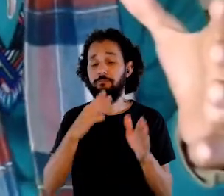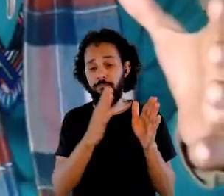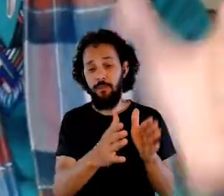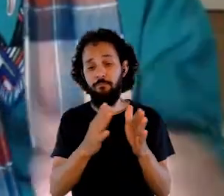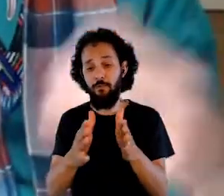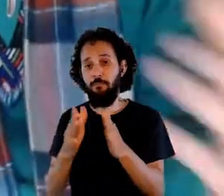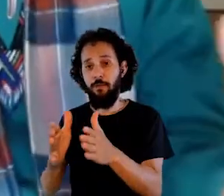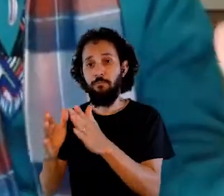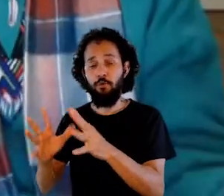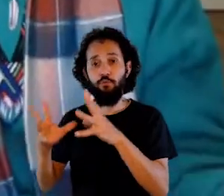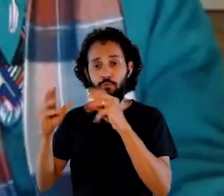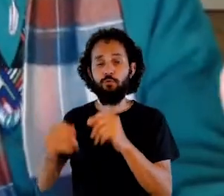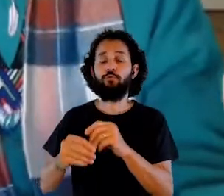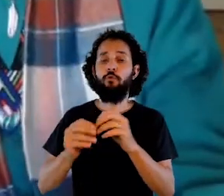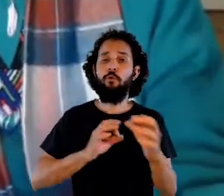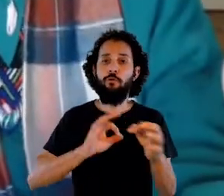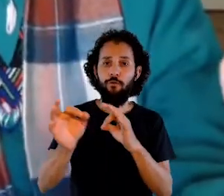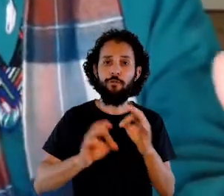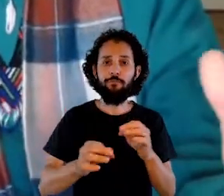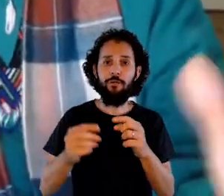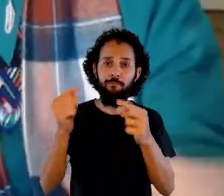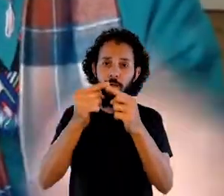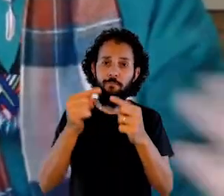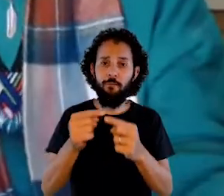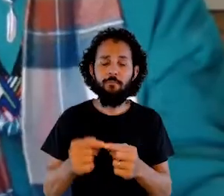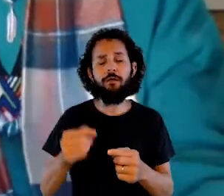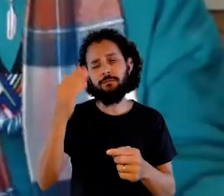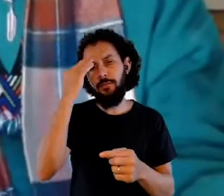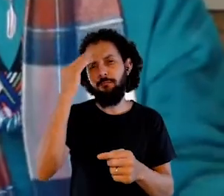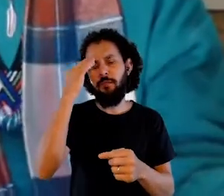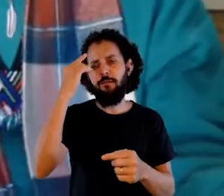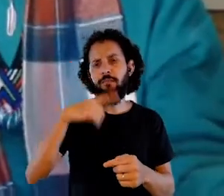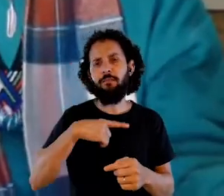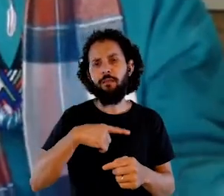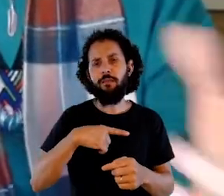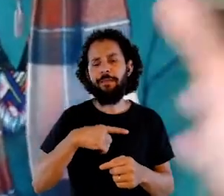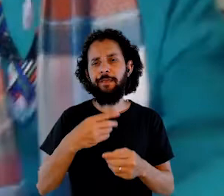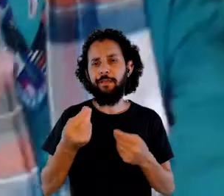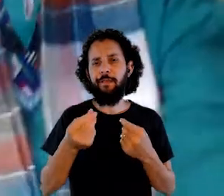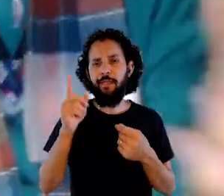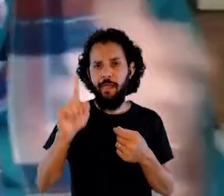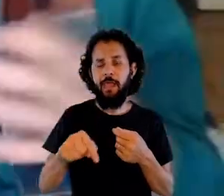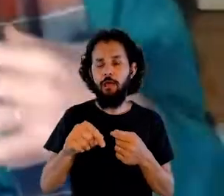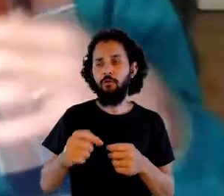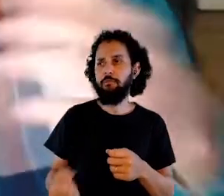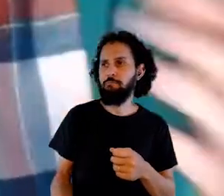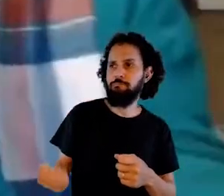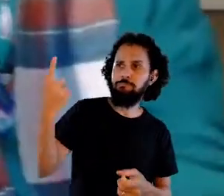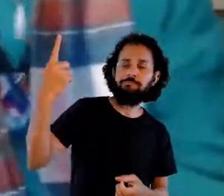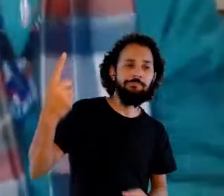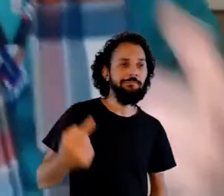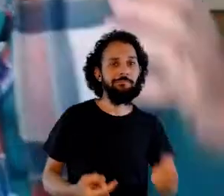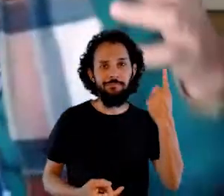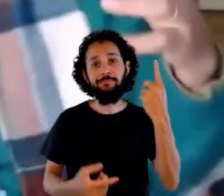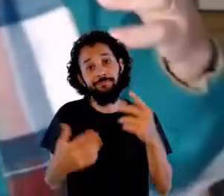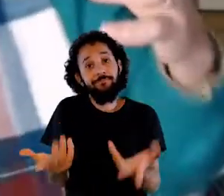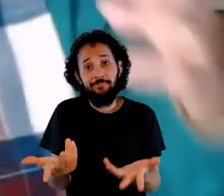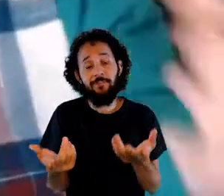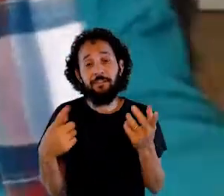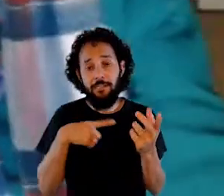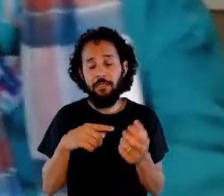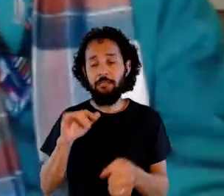uma cerimônia, sabendo que sempre vem o inesperado. Né? Tem que ter esse jogo de cintura,